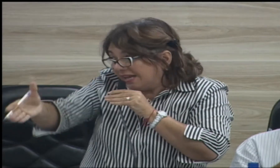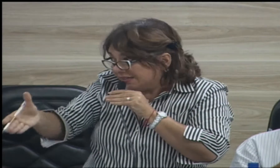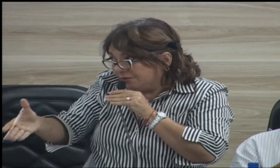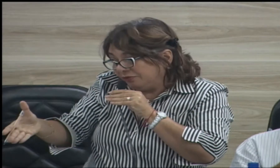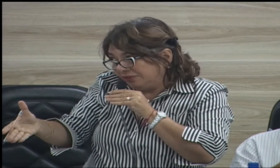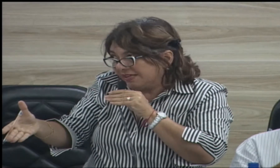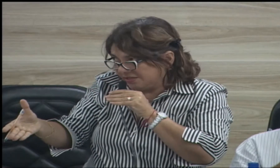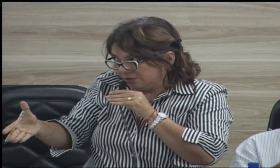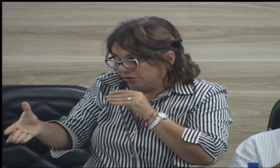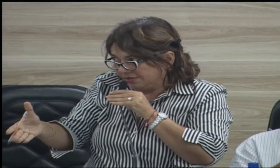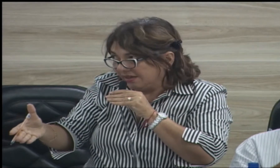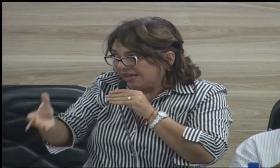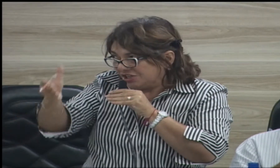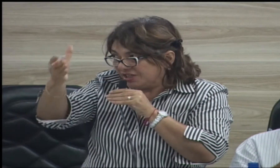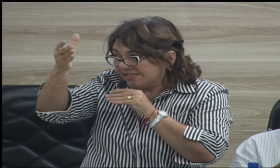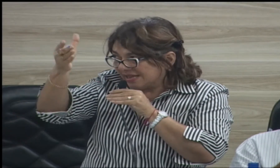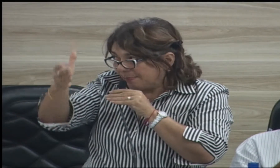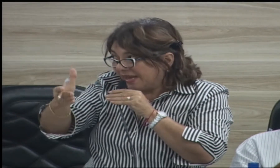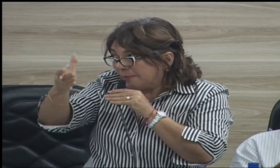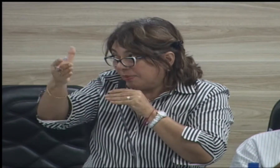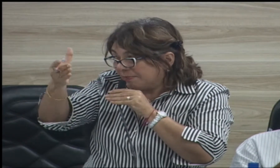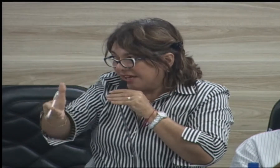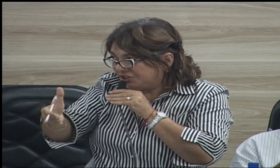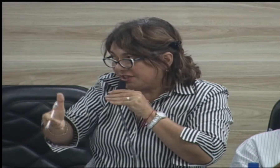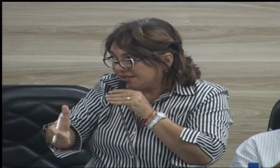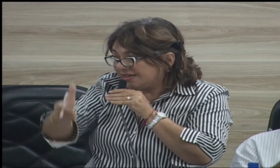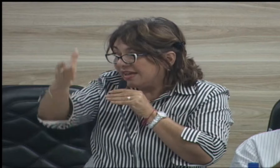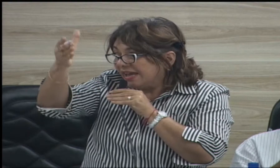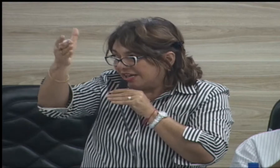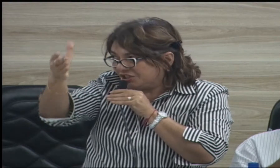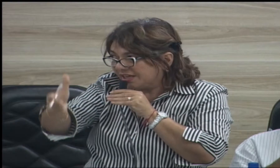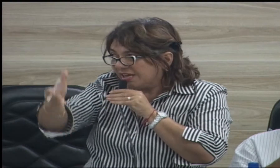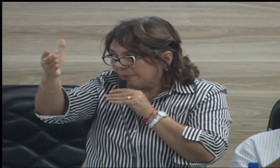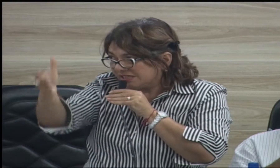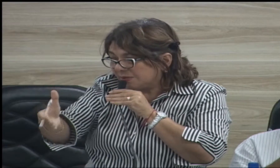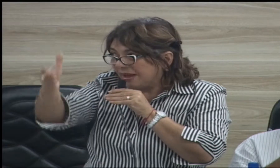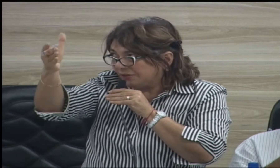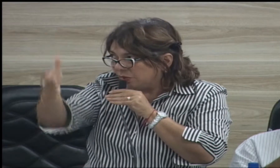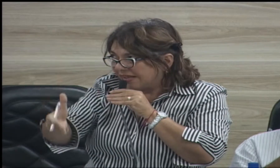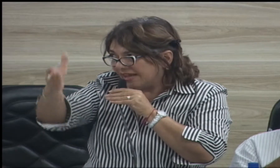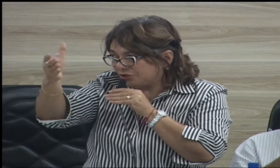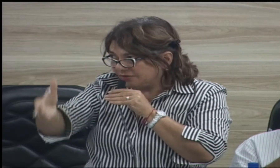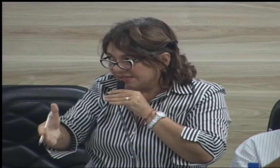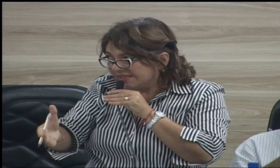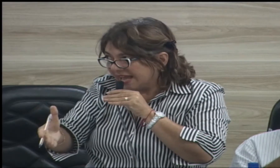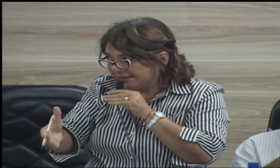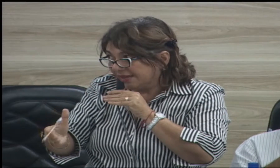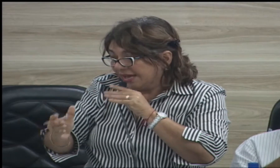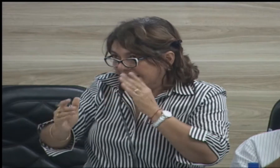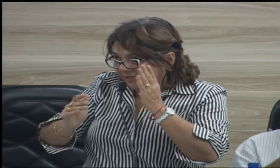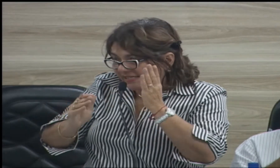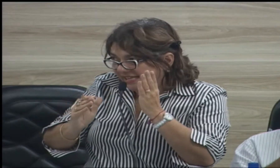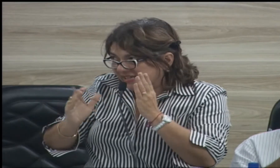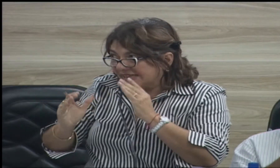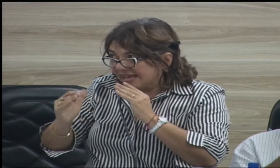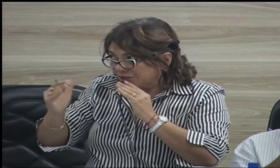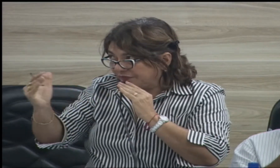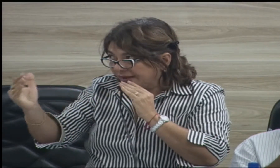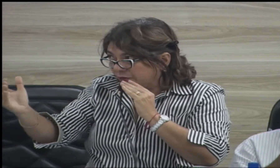que é movimento, o que é cadastro, aonde ele se inclui, né, também não deixar as pessoas se aproveitarem